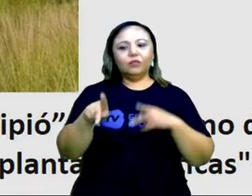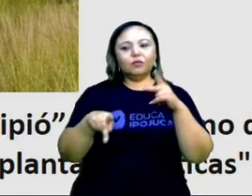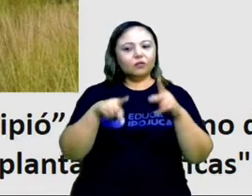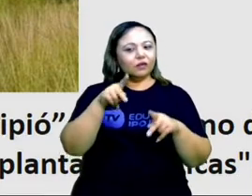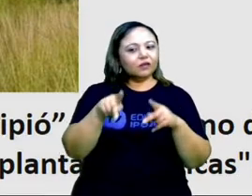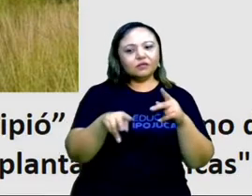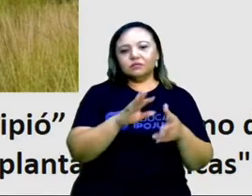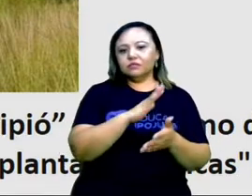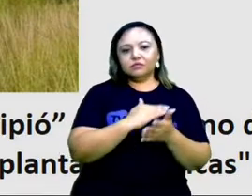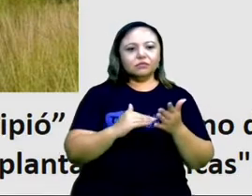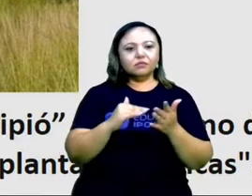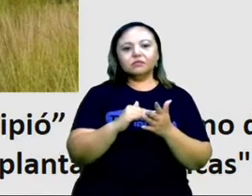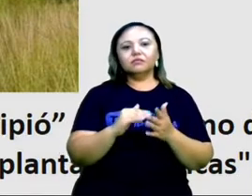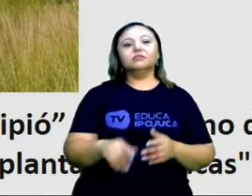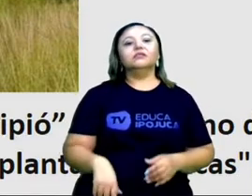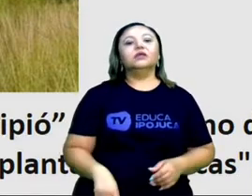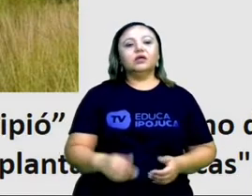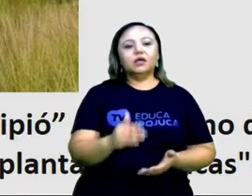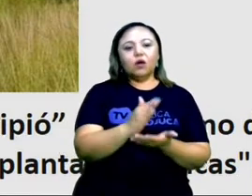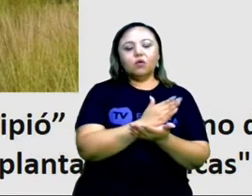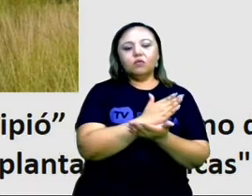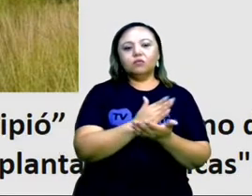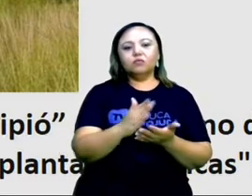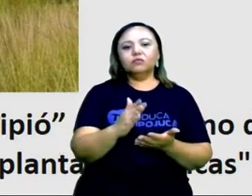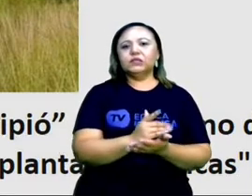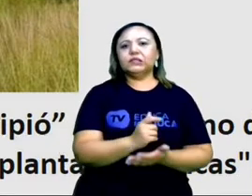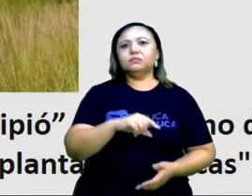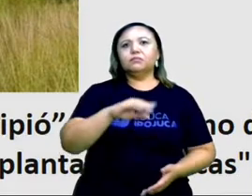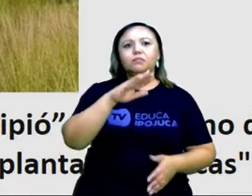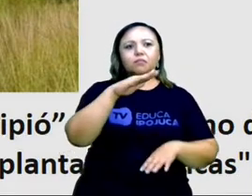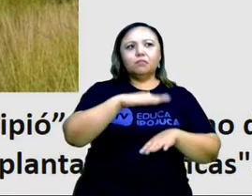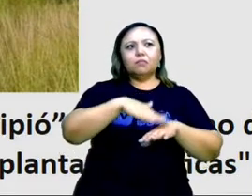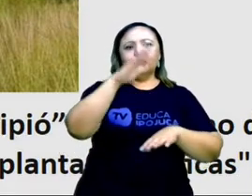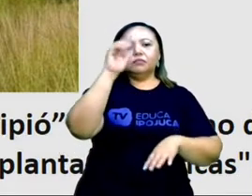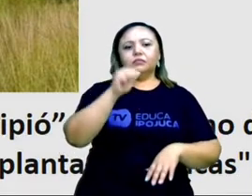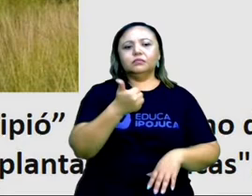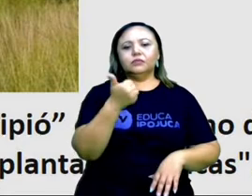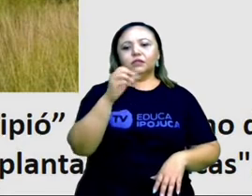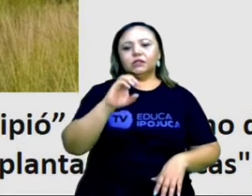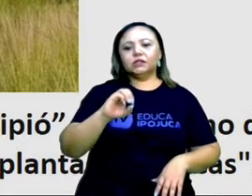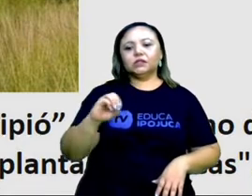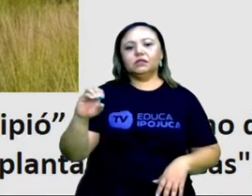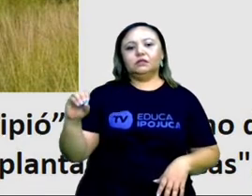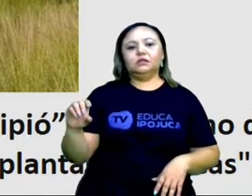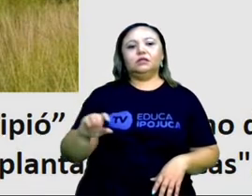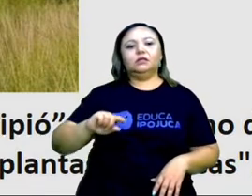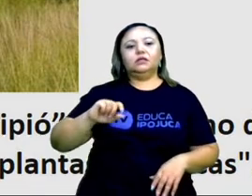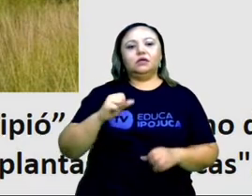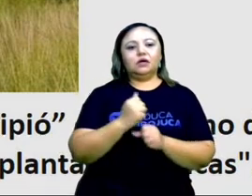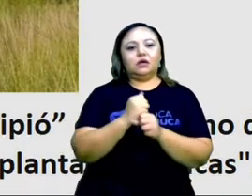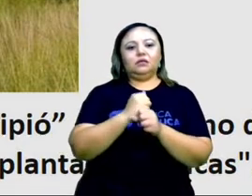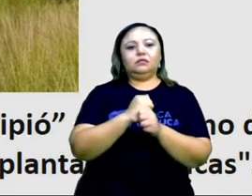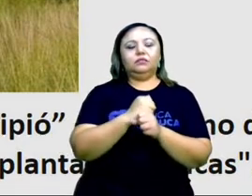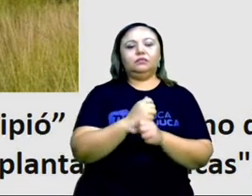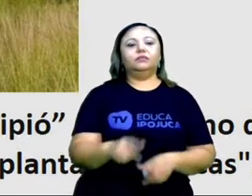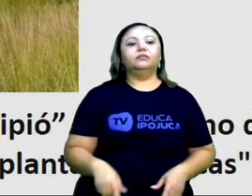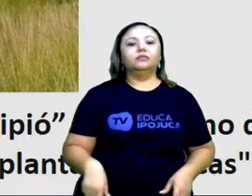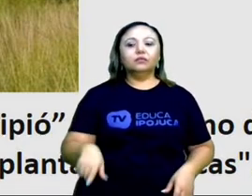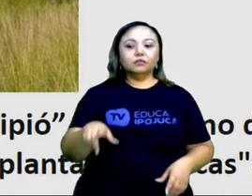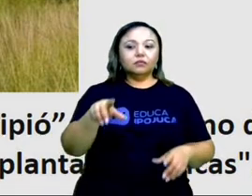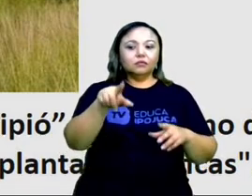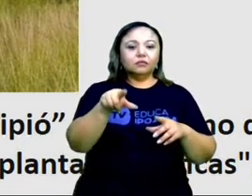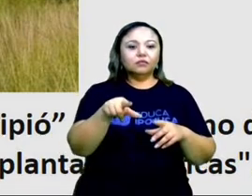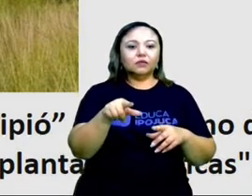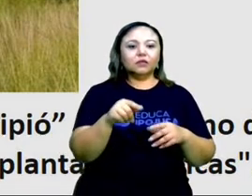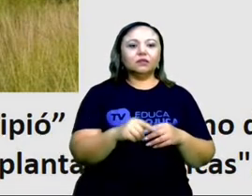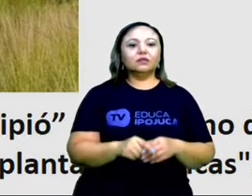E alguns são centenários, ou seja, tem muitos anos, mais de 100 anos. Inclusive, eu trago para